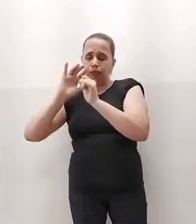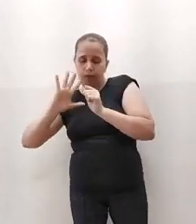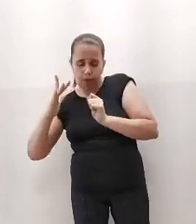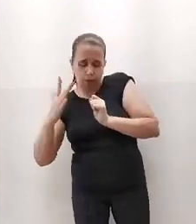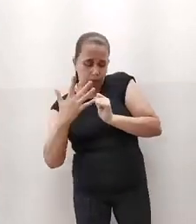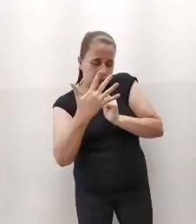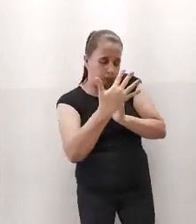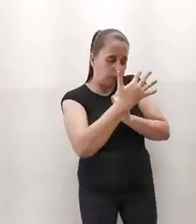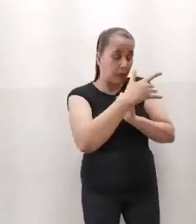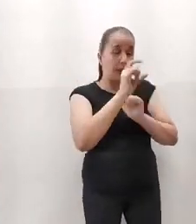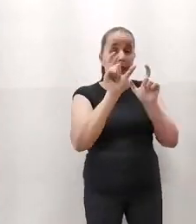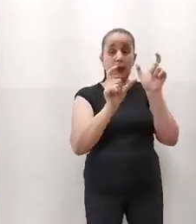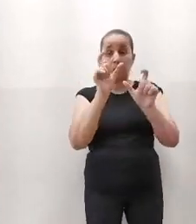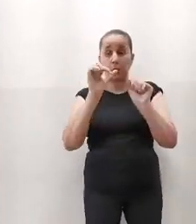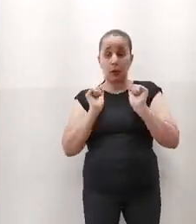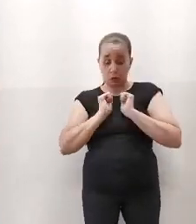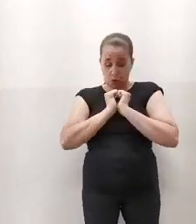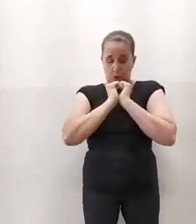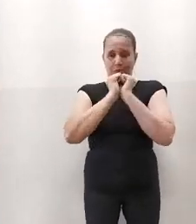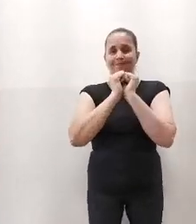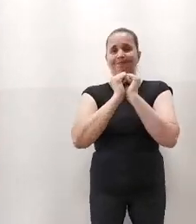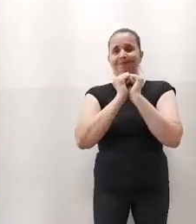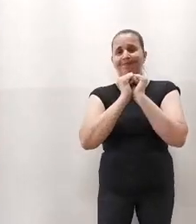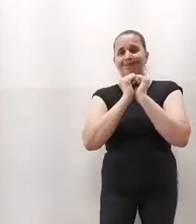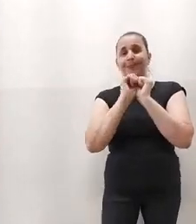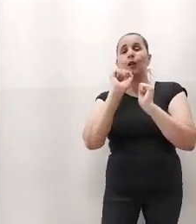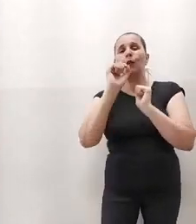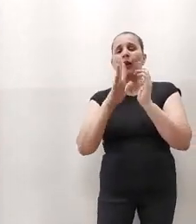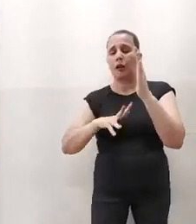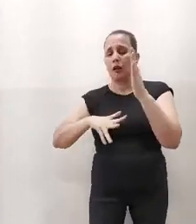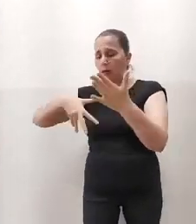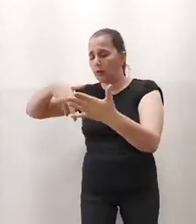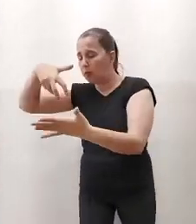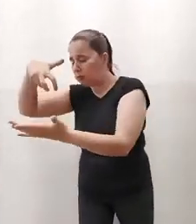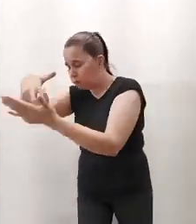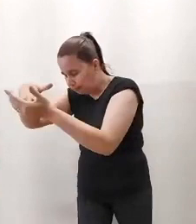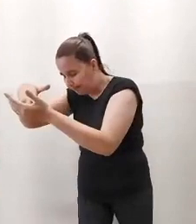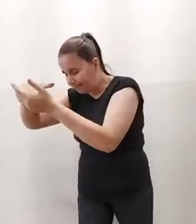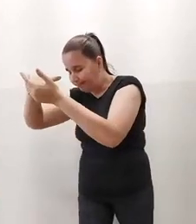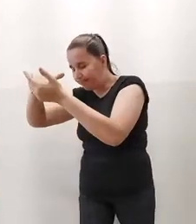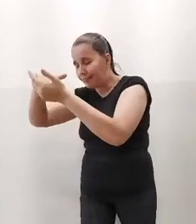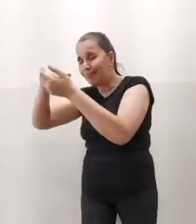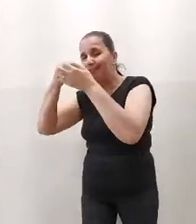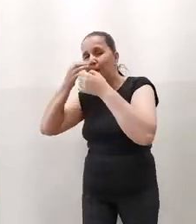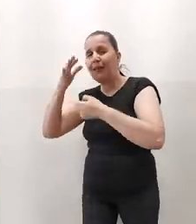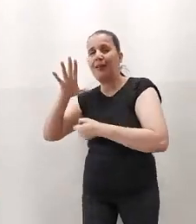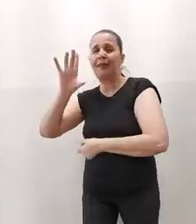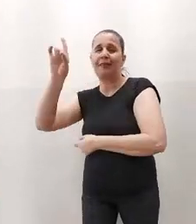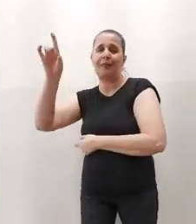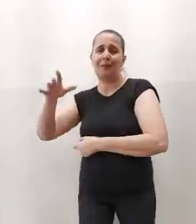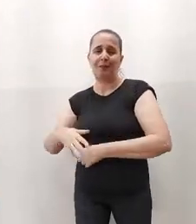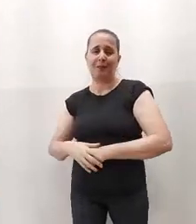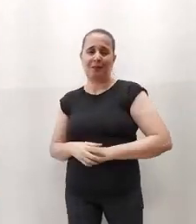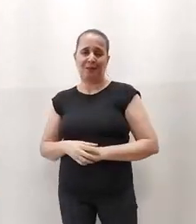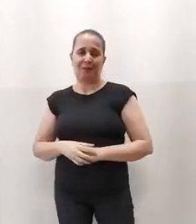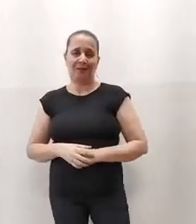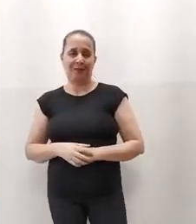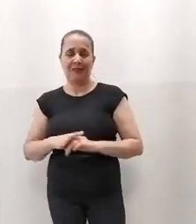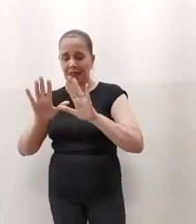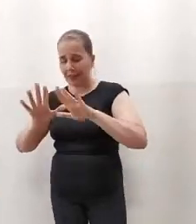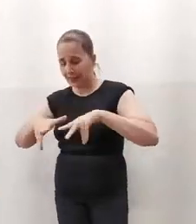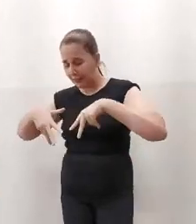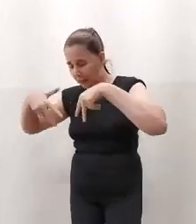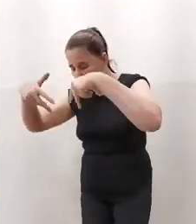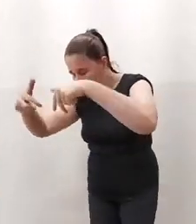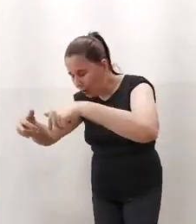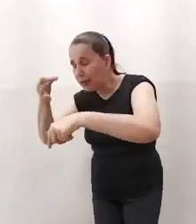mim e dos que iam comigo, e olha o que acontece, e caindo todos nós por terra. Ele cai diante de